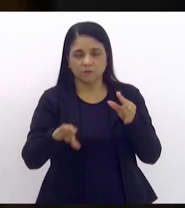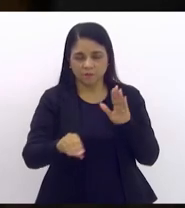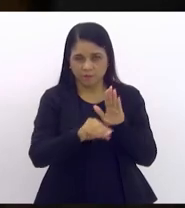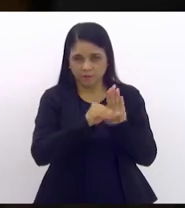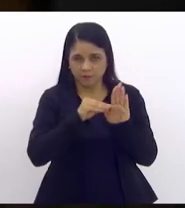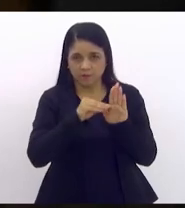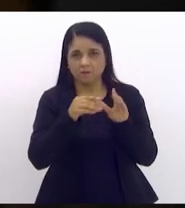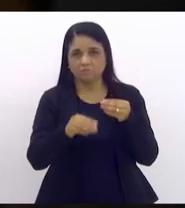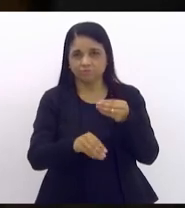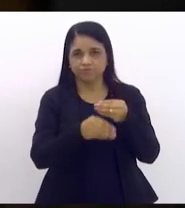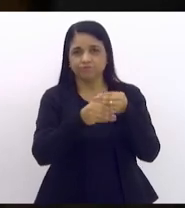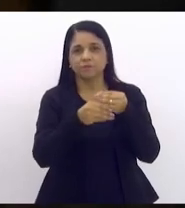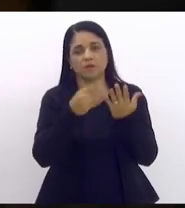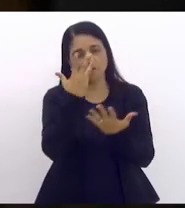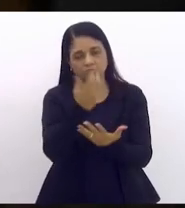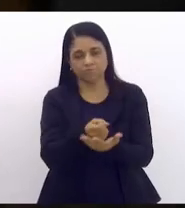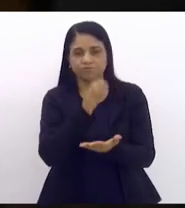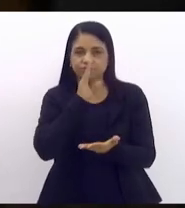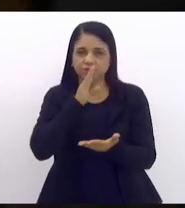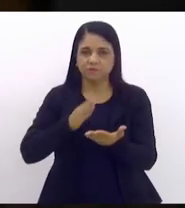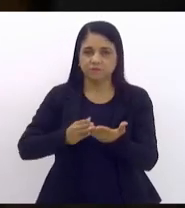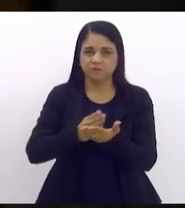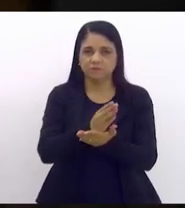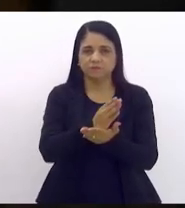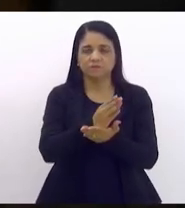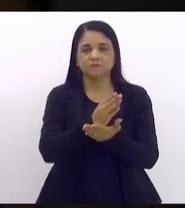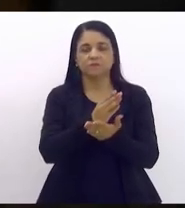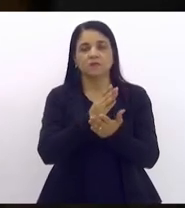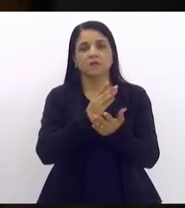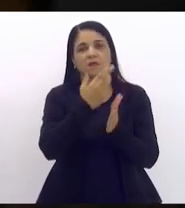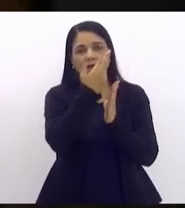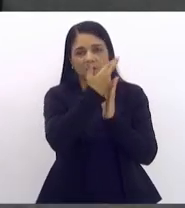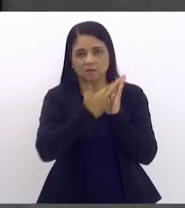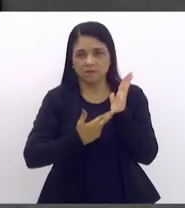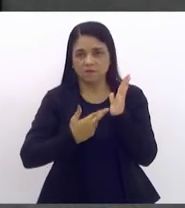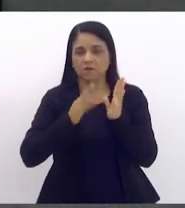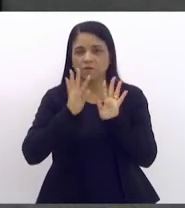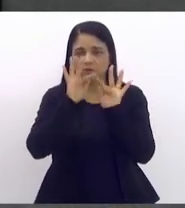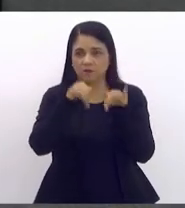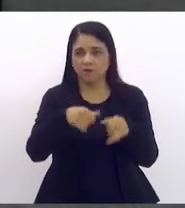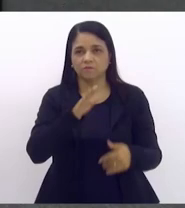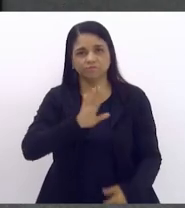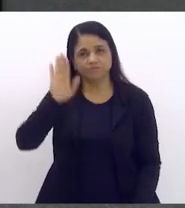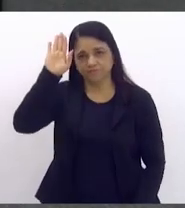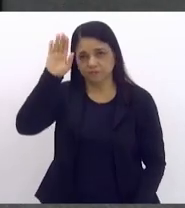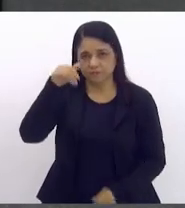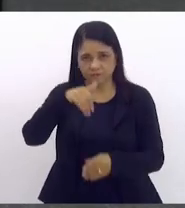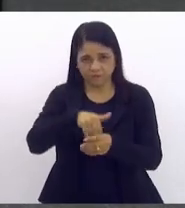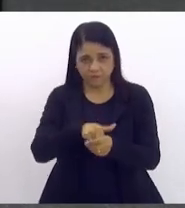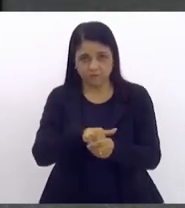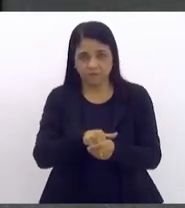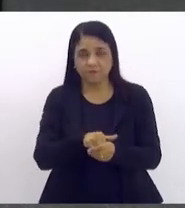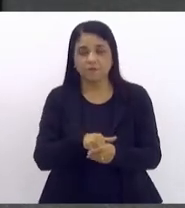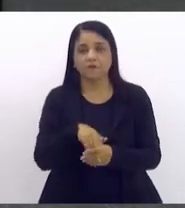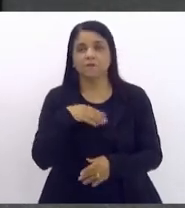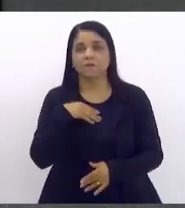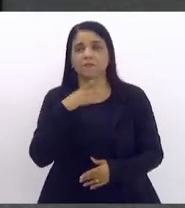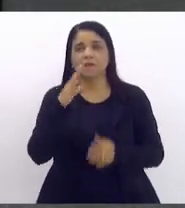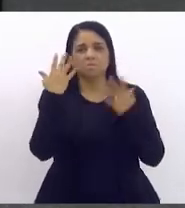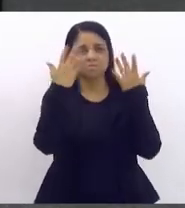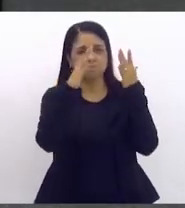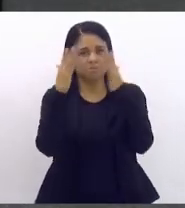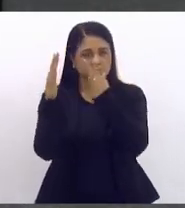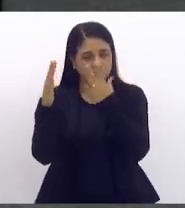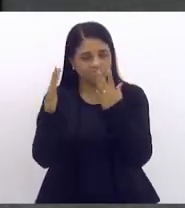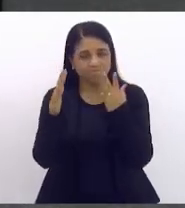senhores que aprovam, mandam-se como estão, aprovado, vai a redação final. Declaração de voto, presidenta. Só para parabenizar a propositura